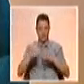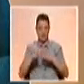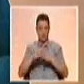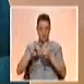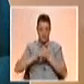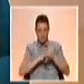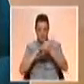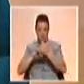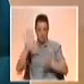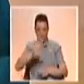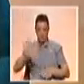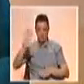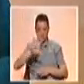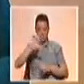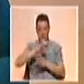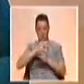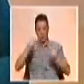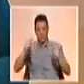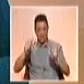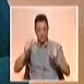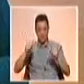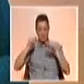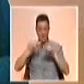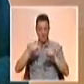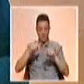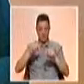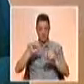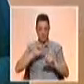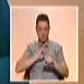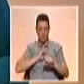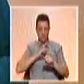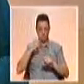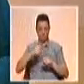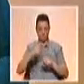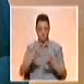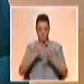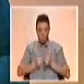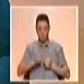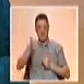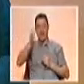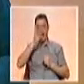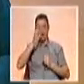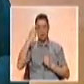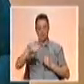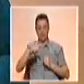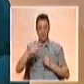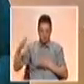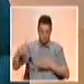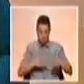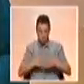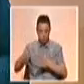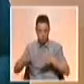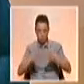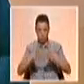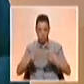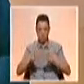Associação Nacional para a Qualidade das Instalações Prediais. Portanto, na questão da poupança da água, tem tido um percurso